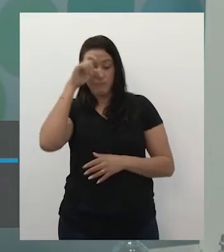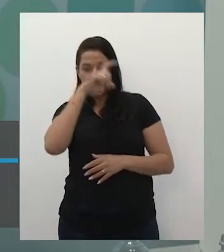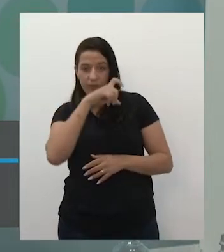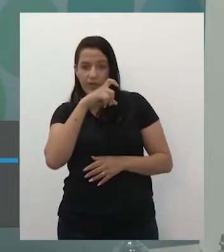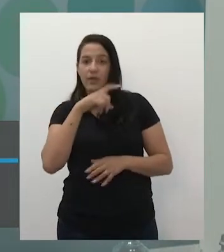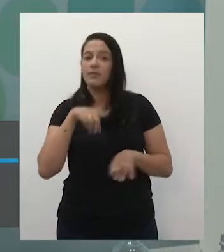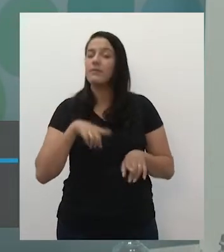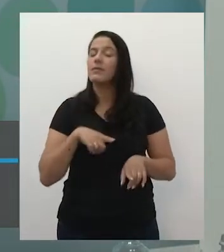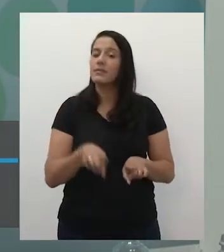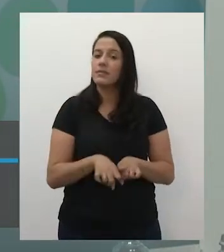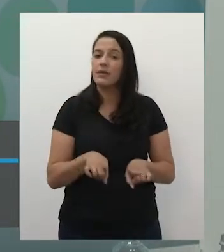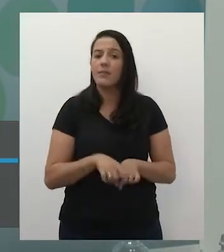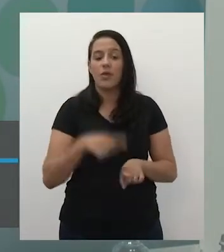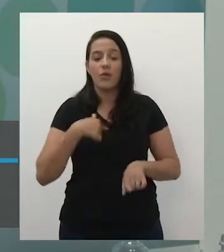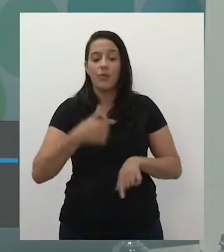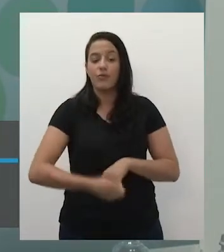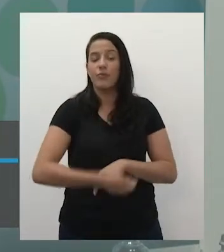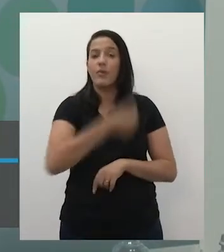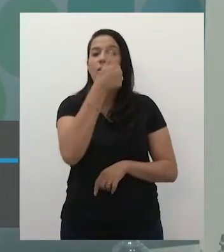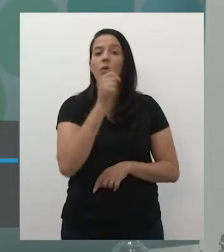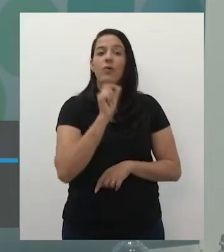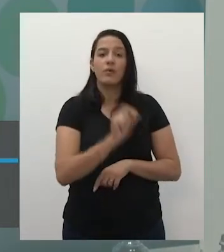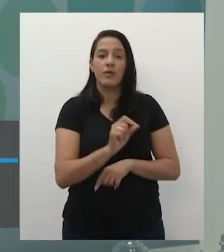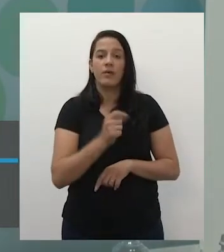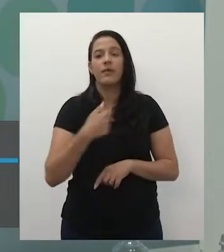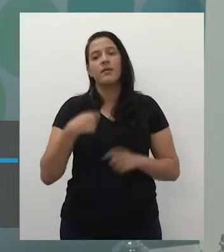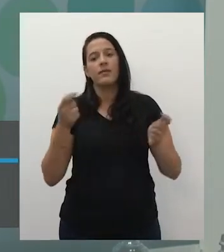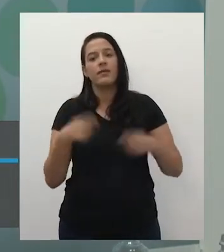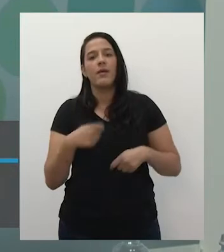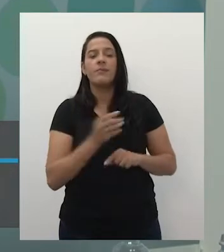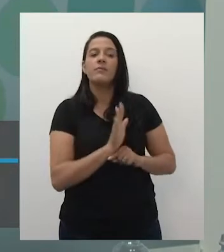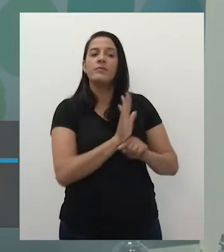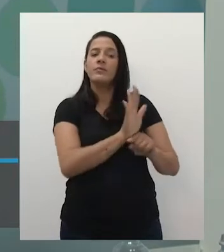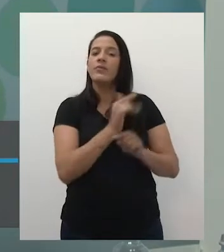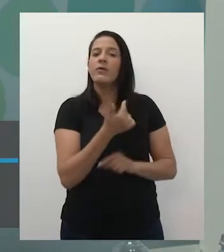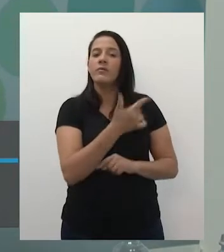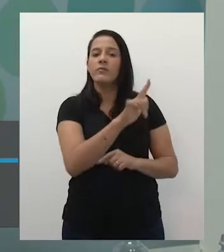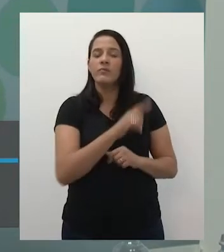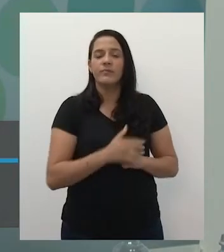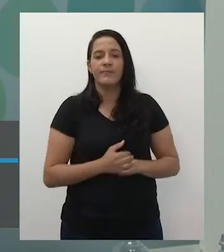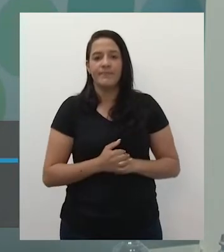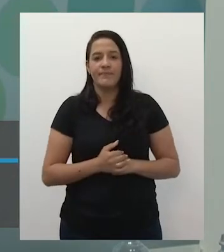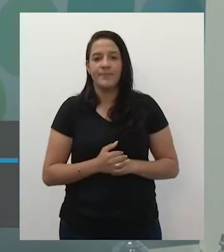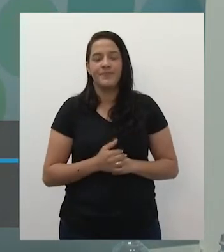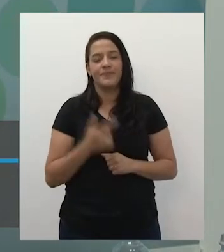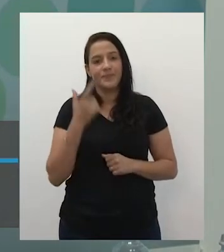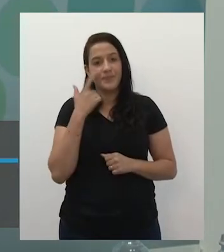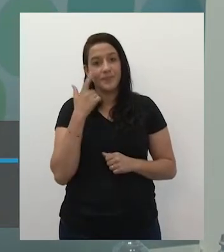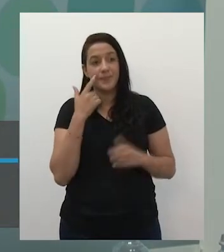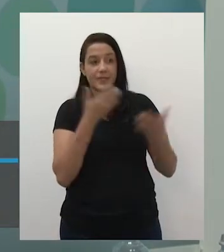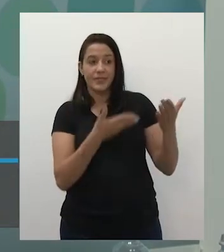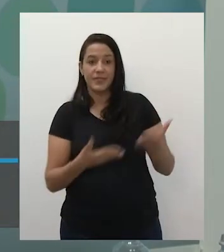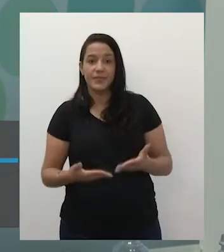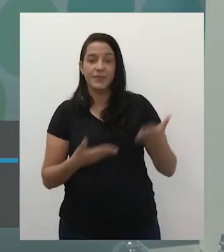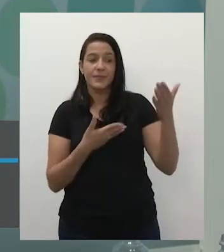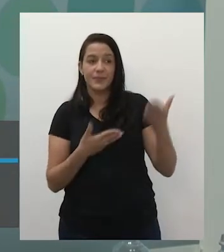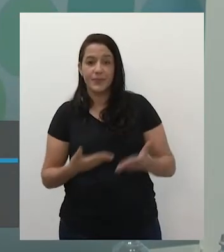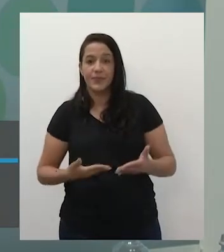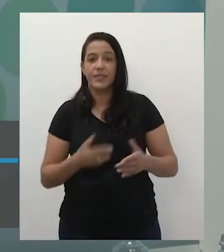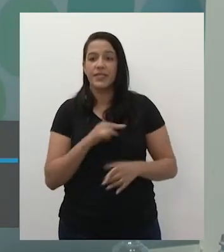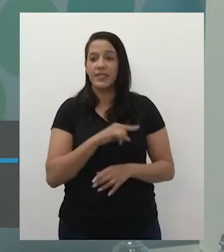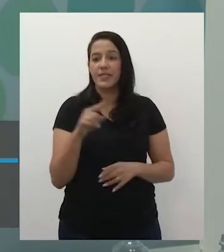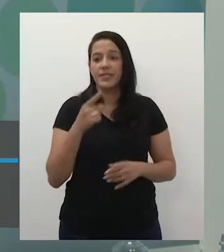Tânia, eu vou ficar curiosa, vou ranquear, viu? Qual que apareceu mais aí de dificuldade entre as pessoas? Bateu essa curiosidade, né?